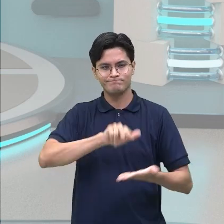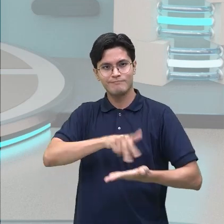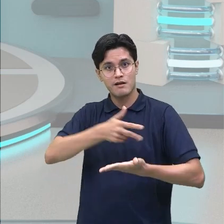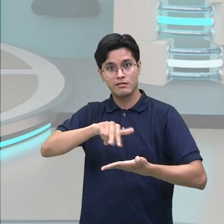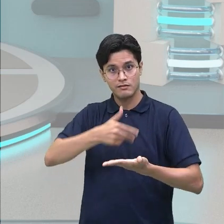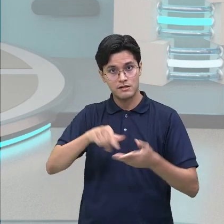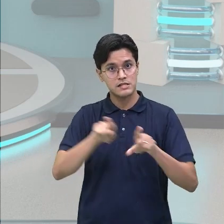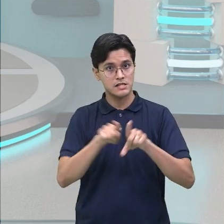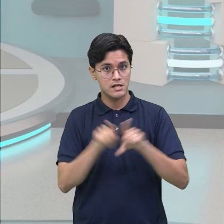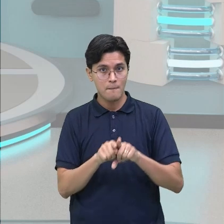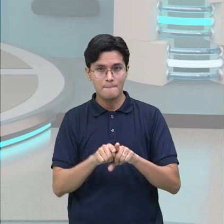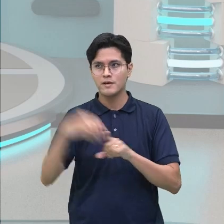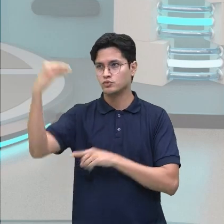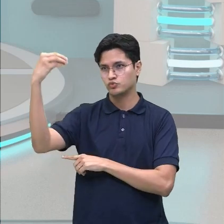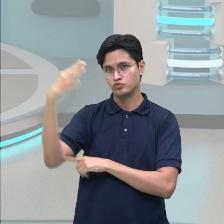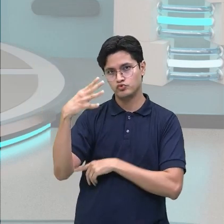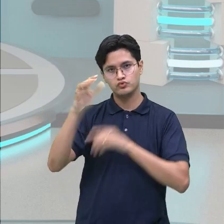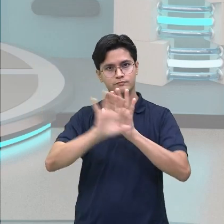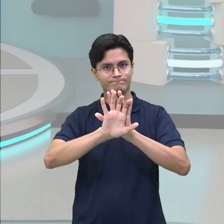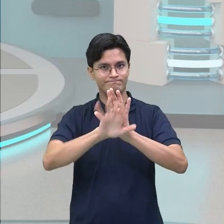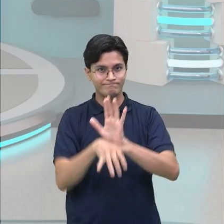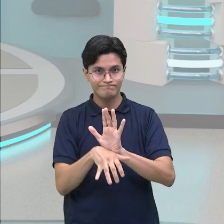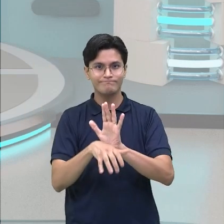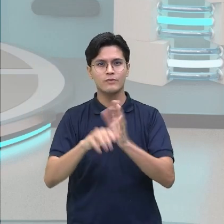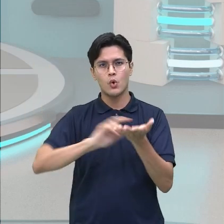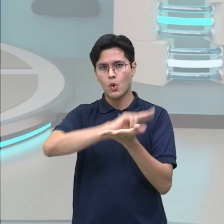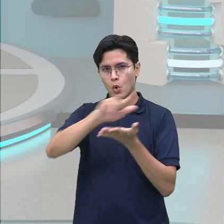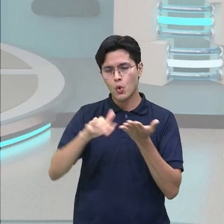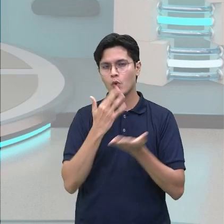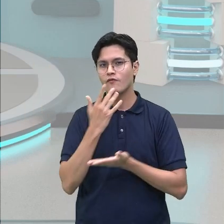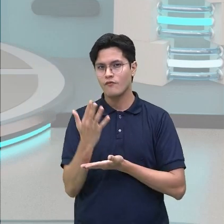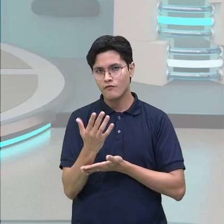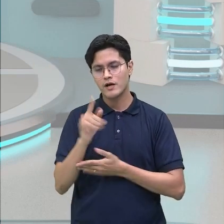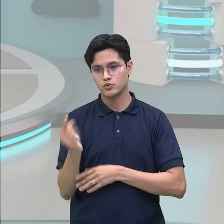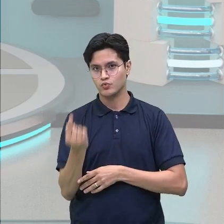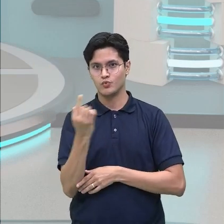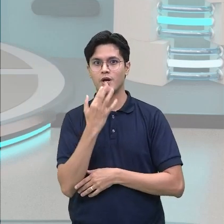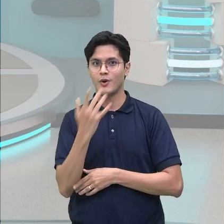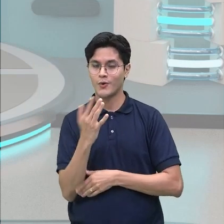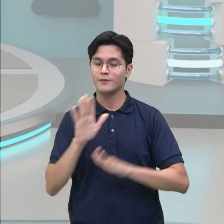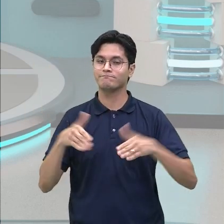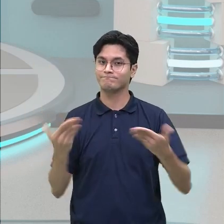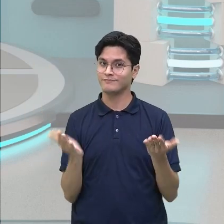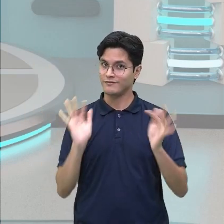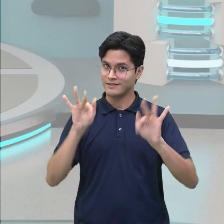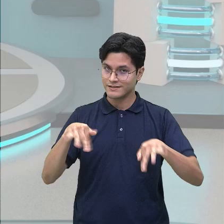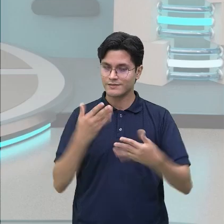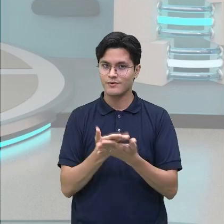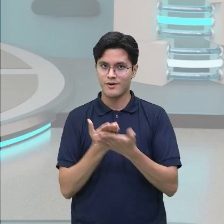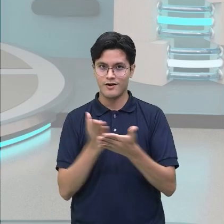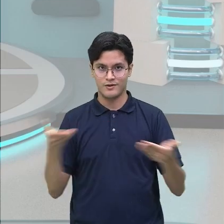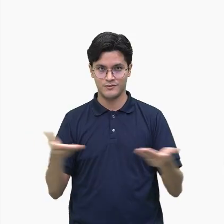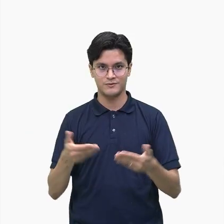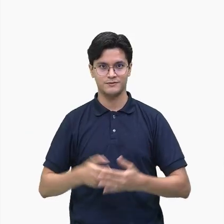o chiaroscuro, monocromia, policromia. E assim finalizamos a nossa aula de hoje.